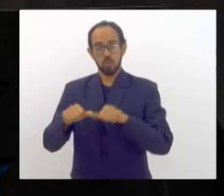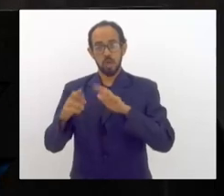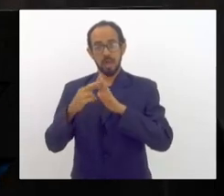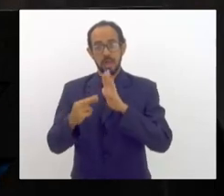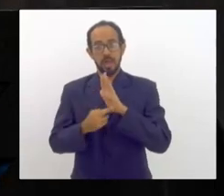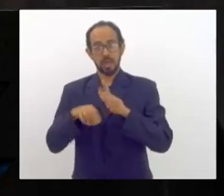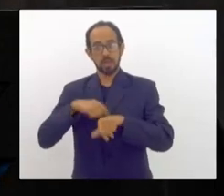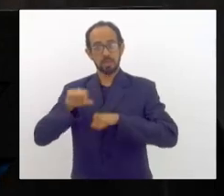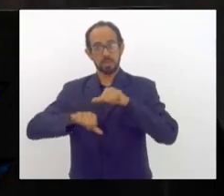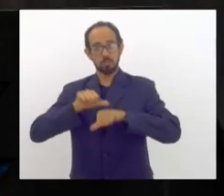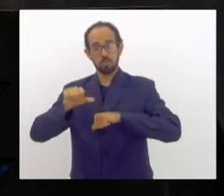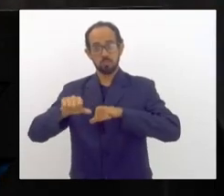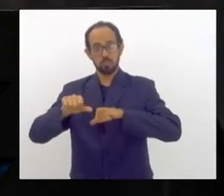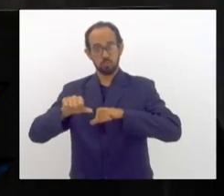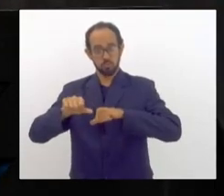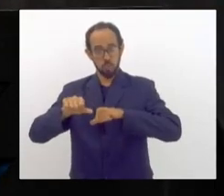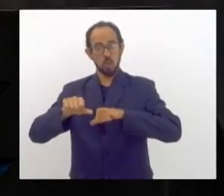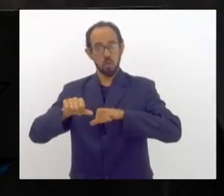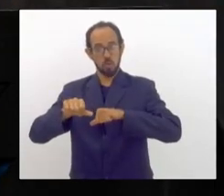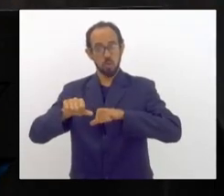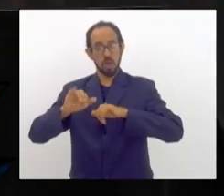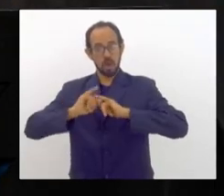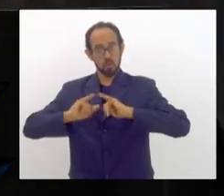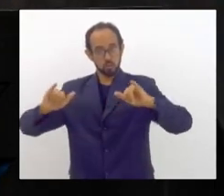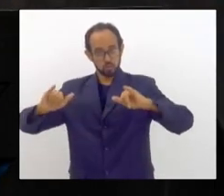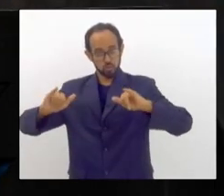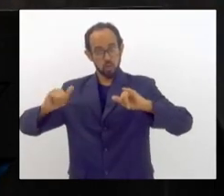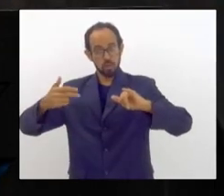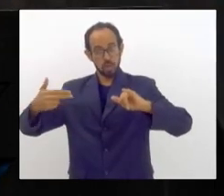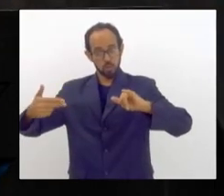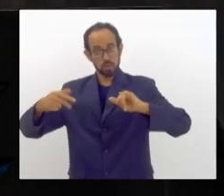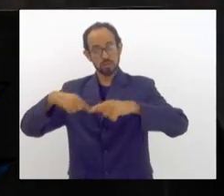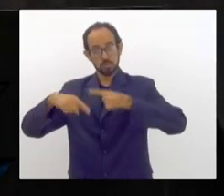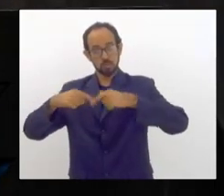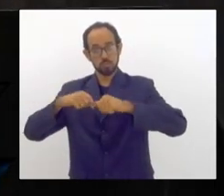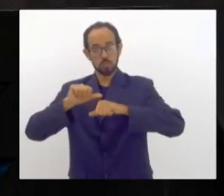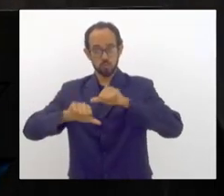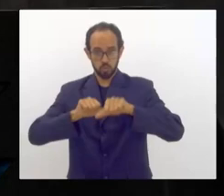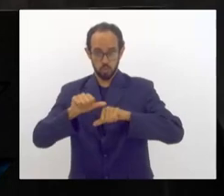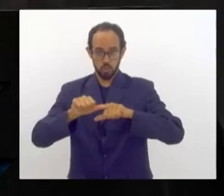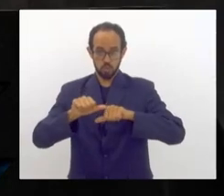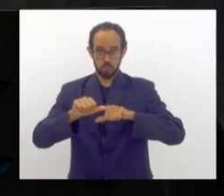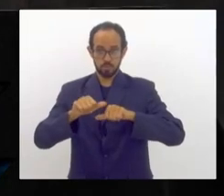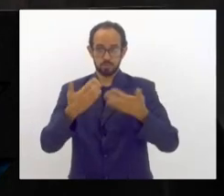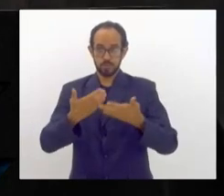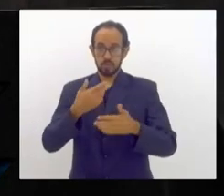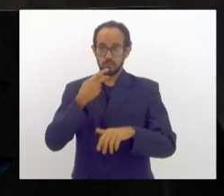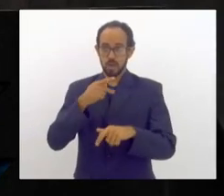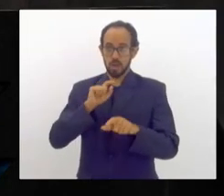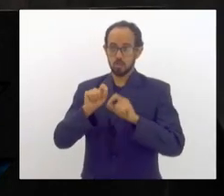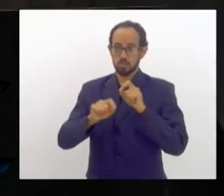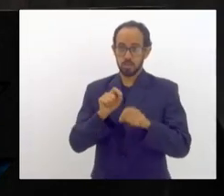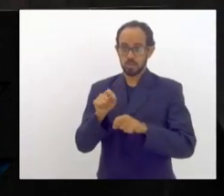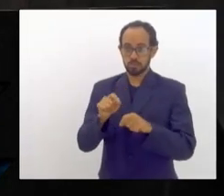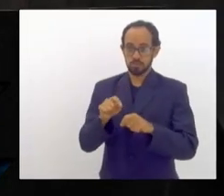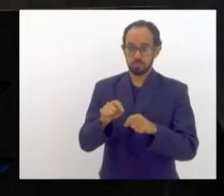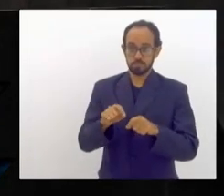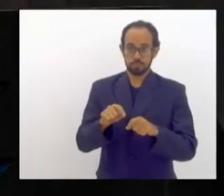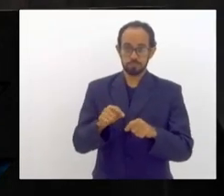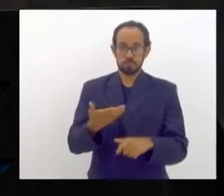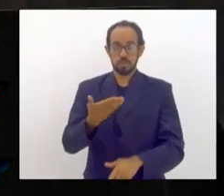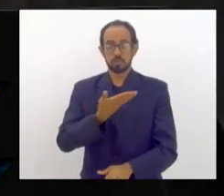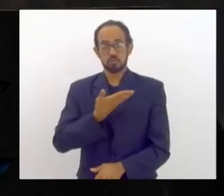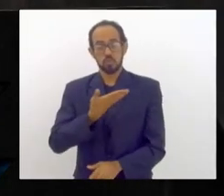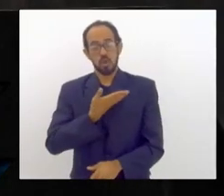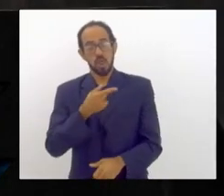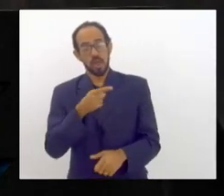tragédia. Foi lá, anunciou uma coisa e fez outra um ano depois. E aí eu quero dizer para esses companheiros e